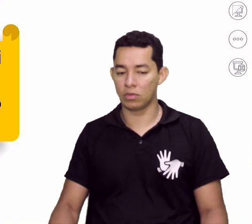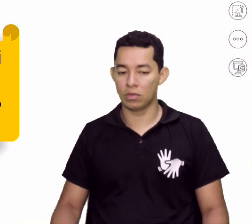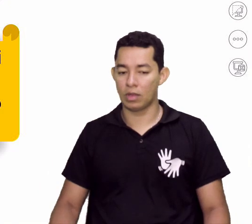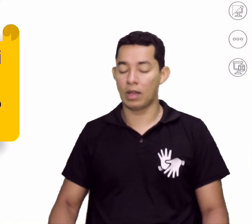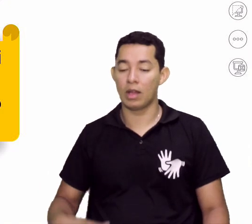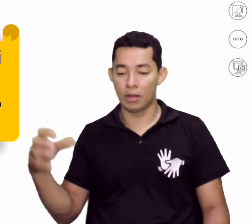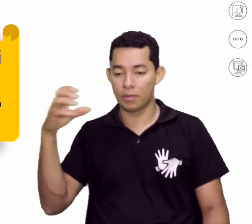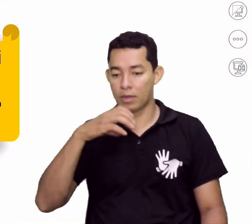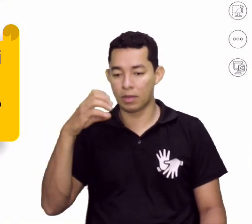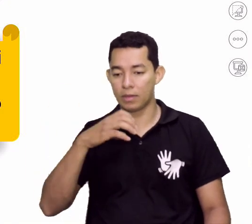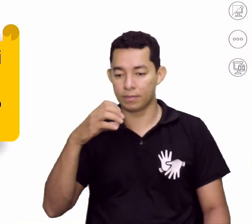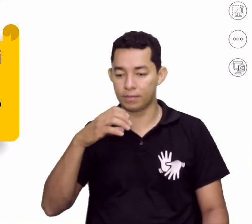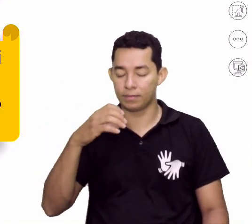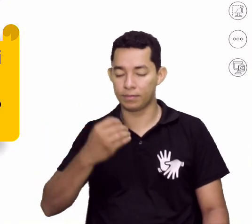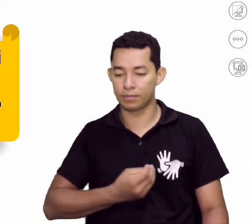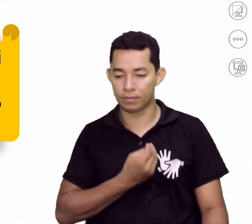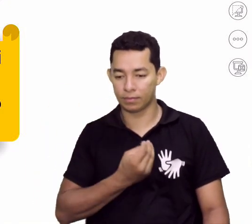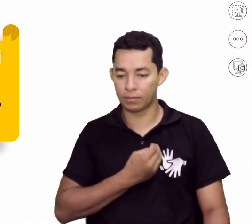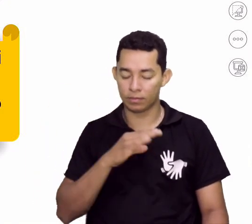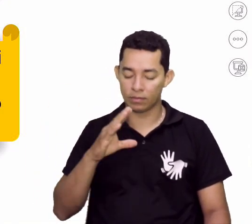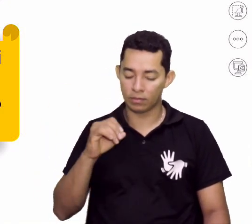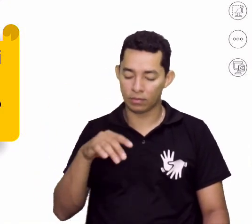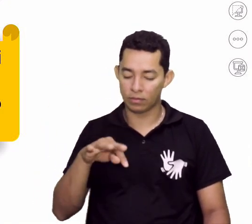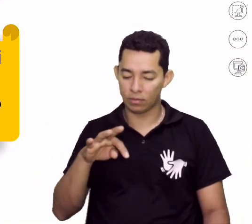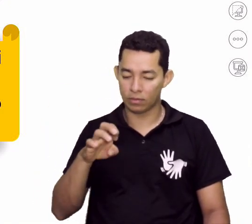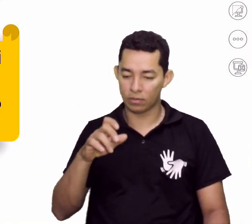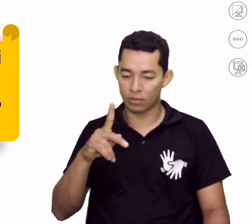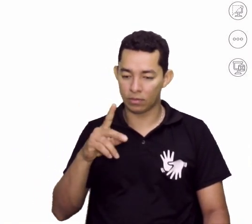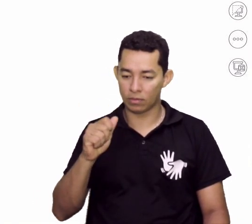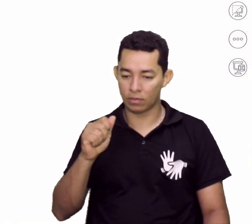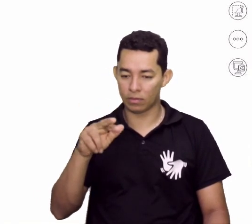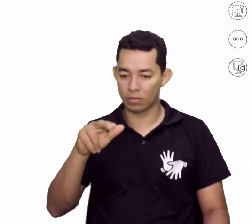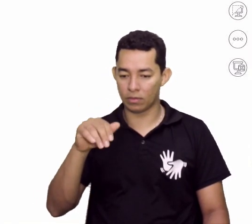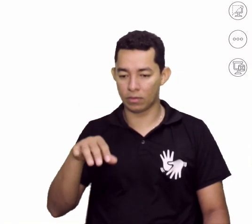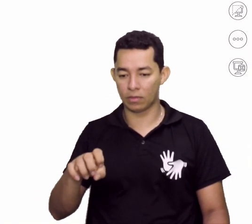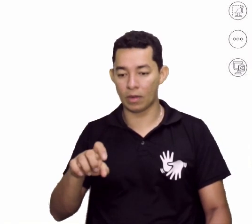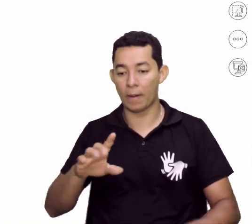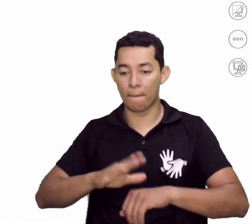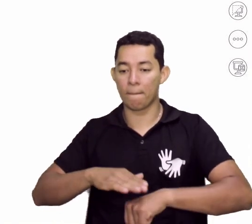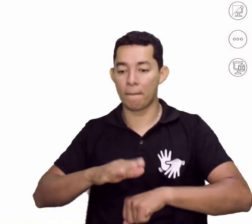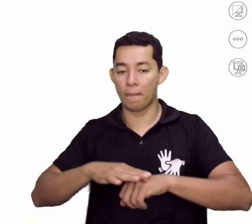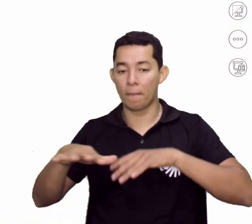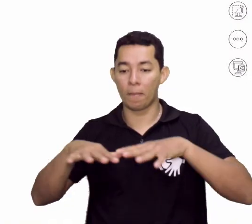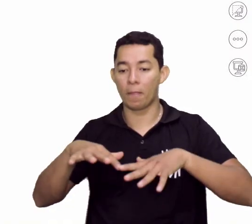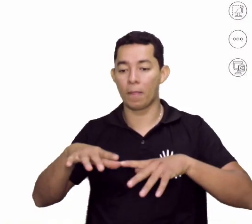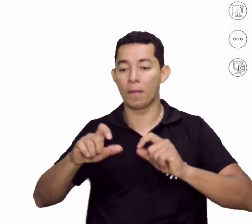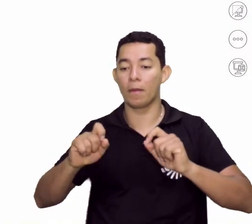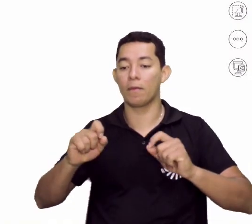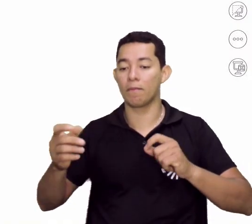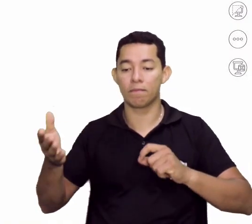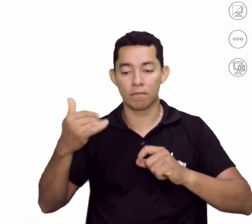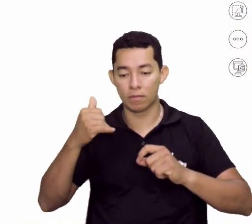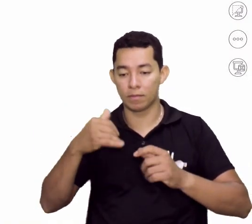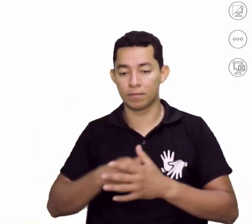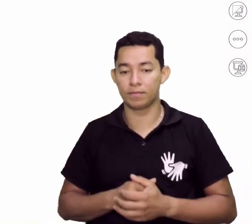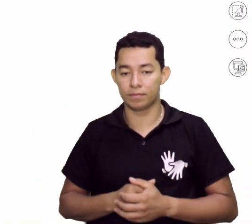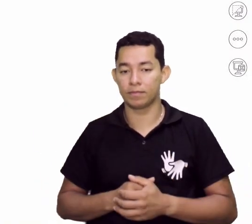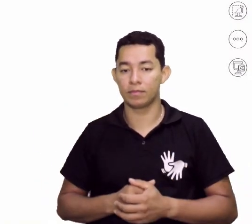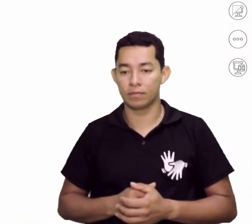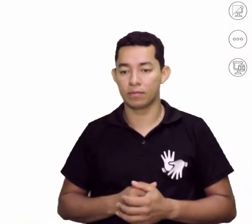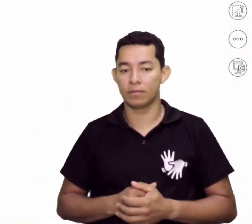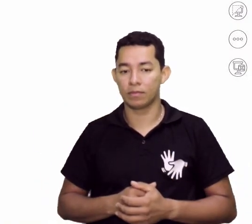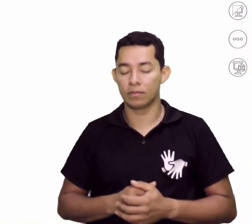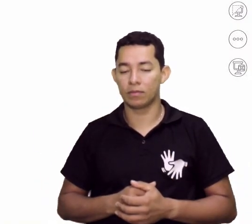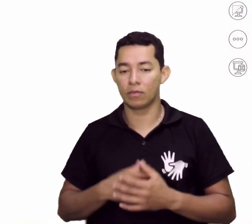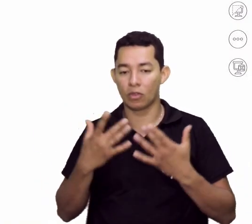ritmo acelerado da vida contemporânea, tá? Mas o movimento, vamos lá, o dadaísmo, os artistas